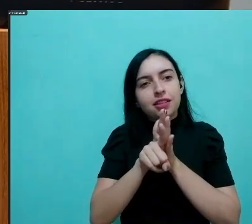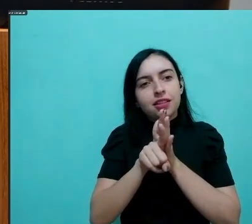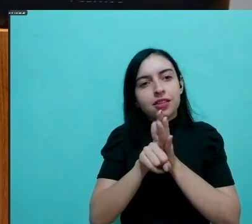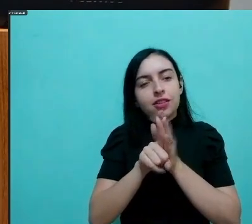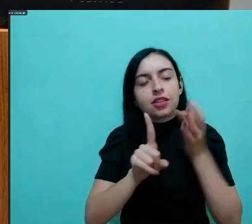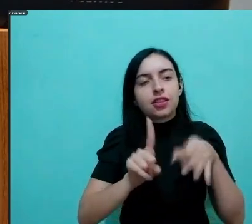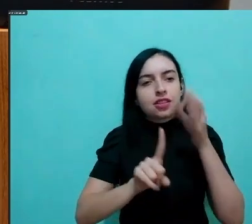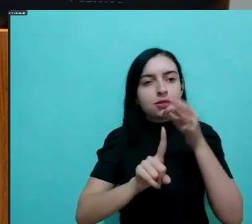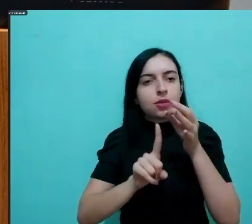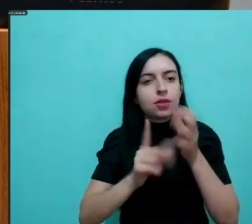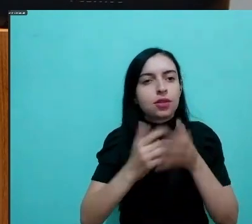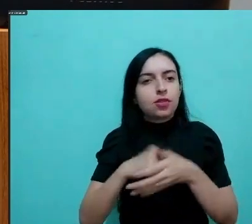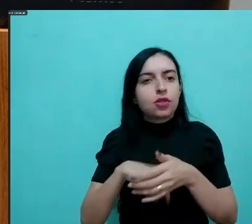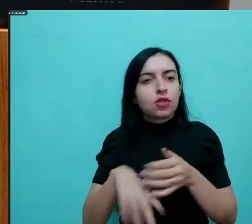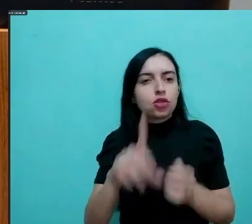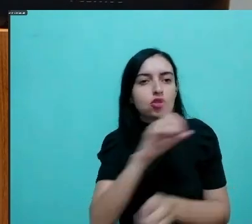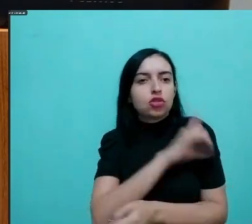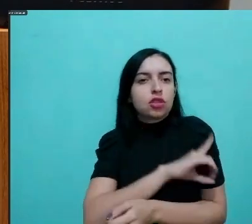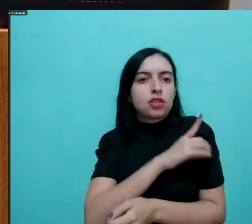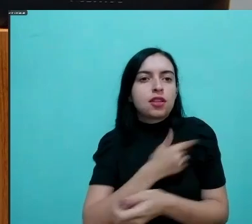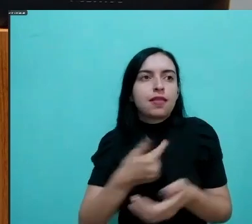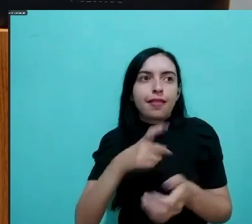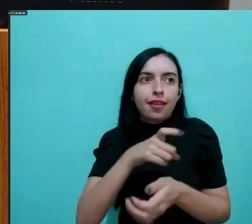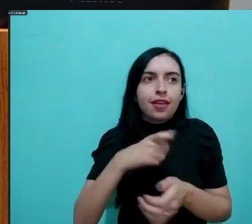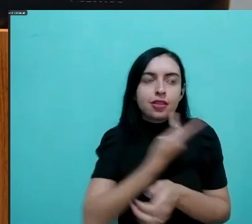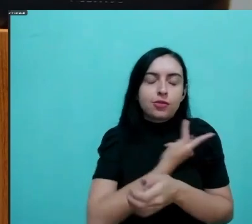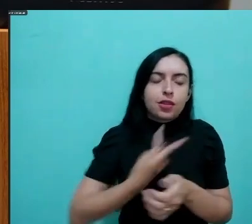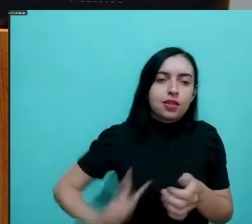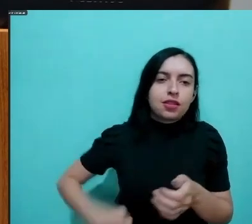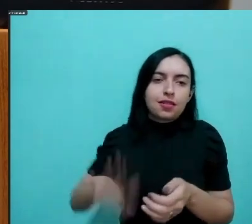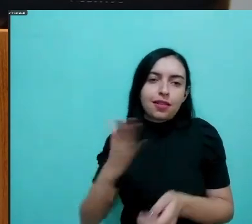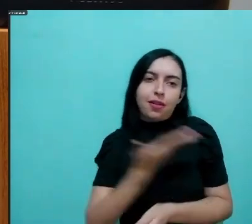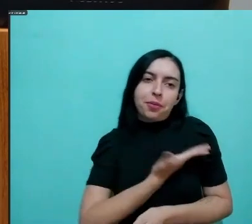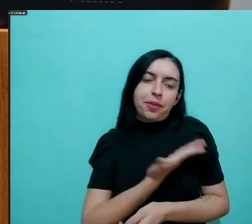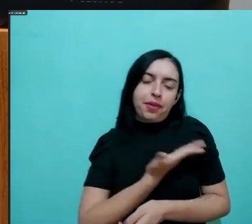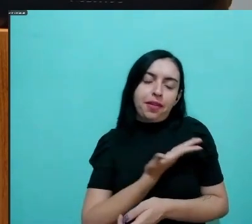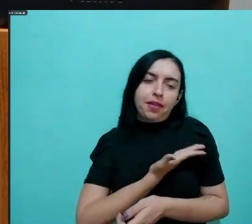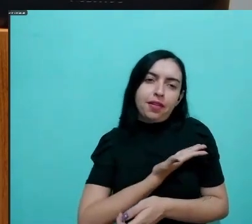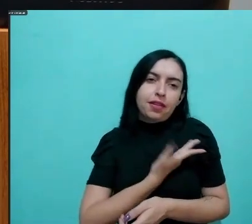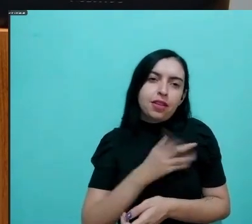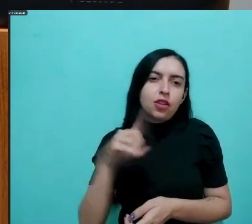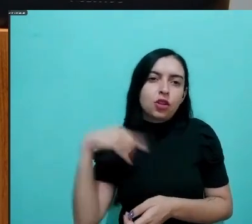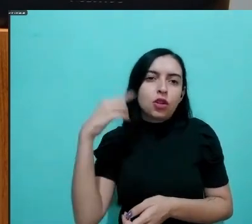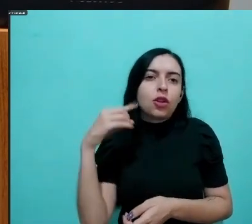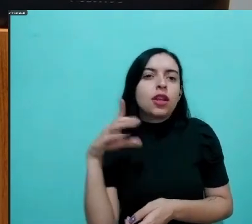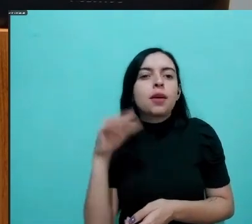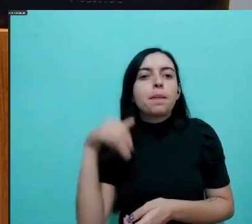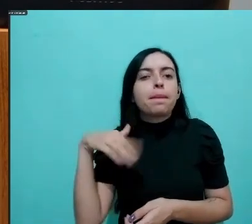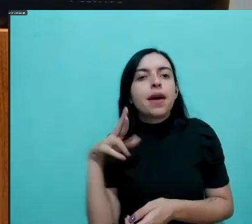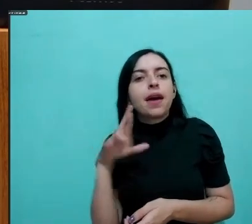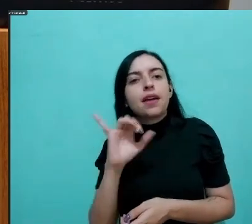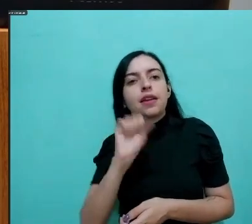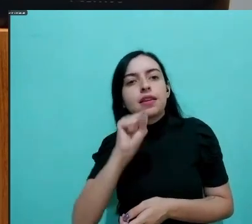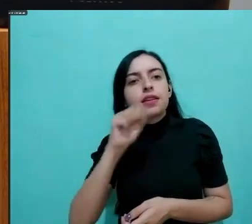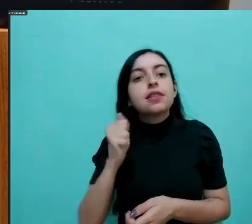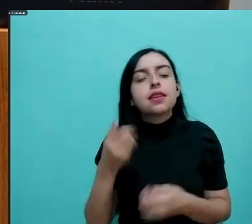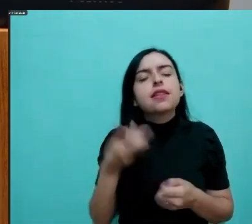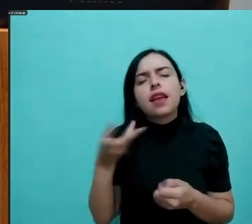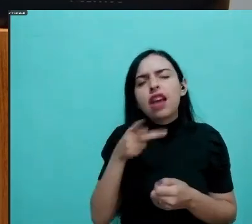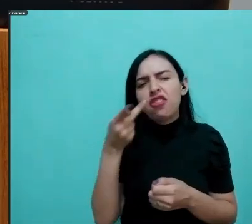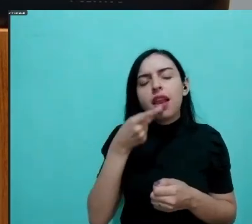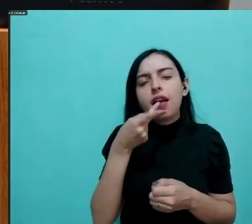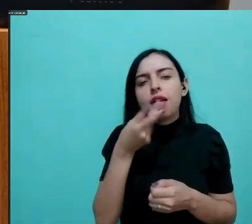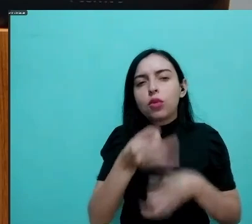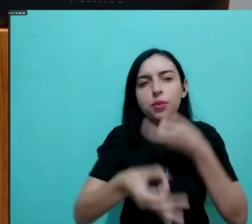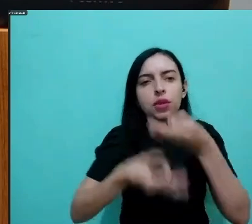desembargadora, diretora, ex-presidente, querida amiga, doutora Marisa Santos, se ela quer fazer alguma ponderação.